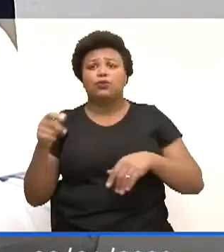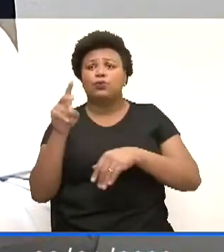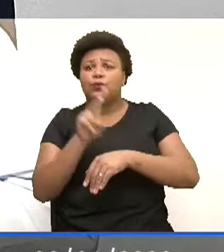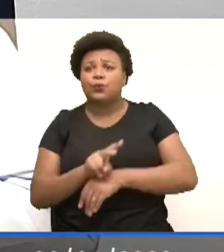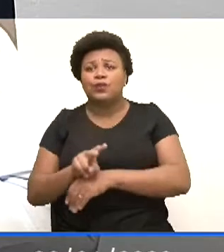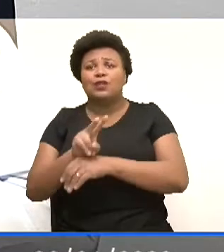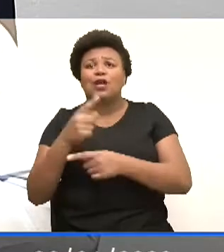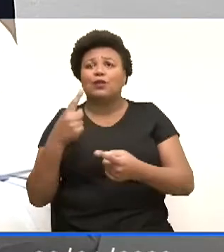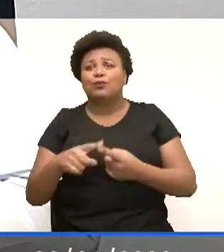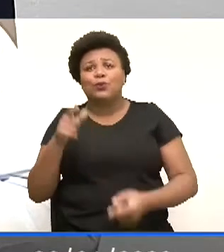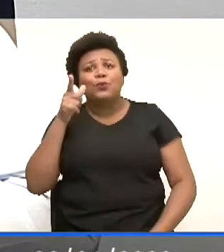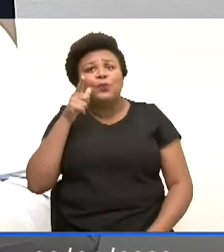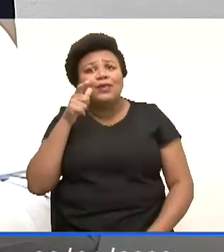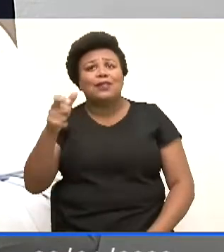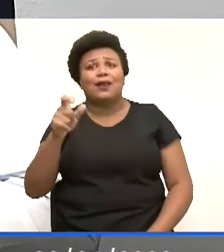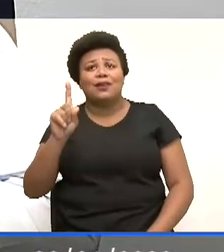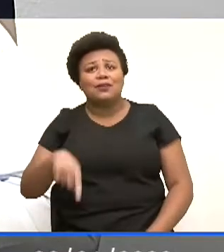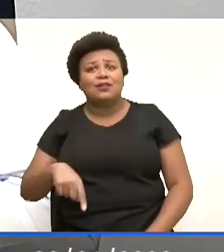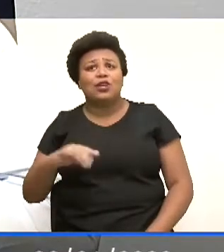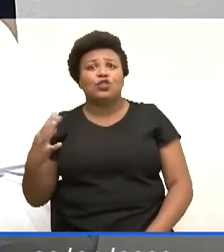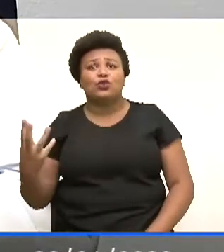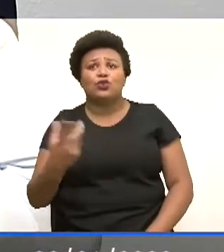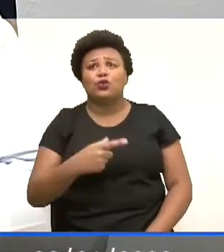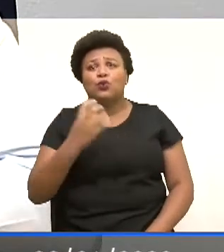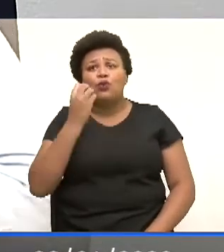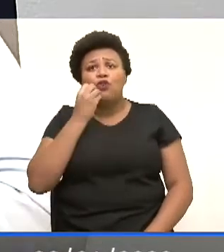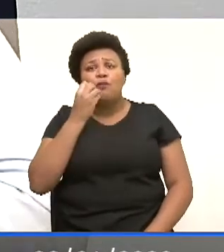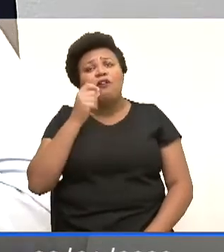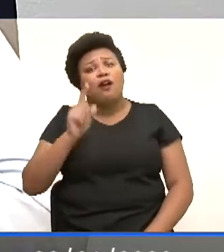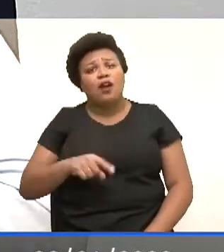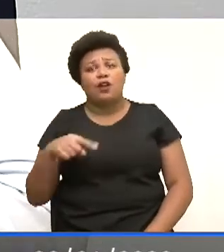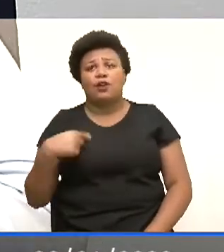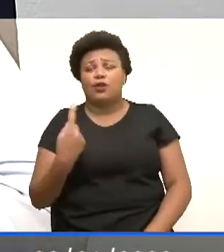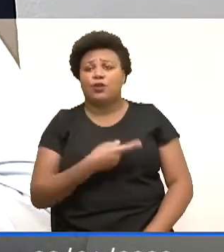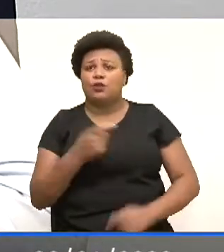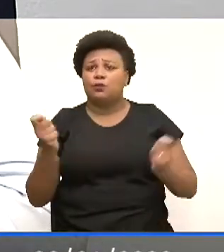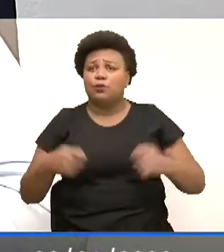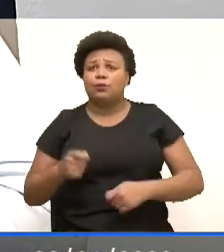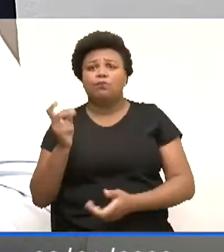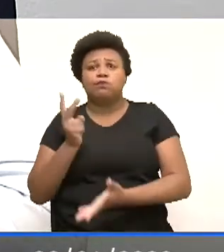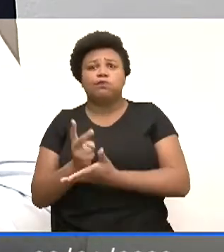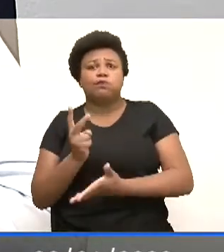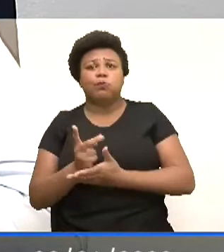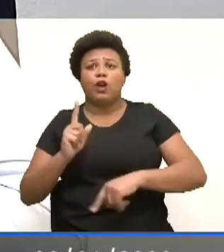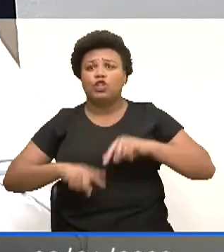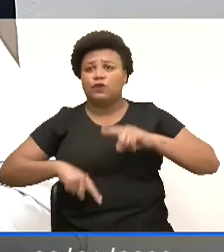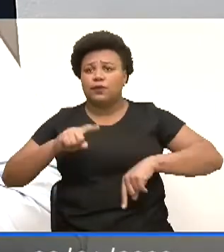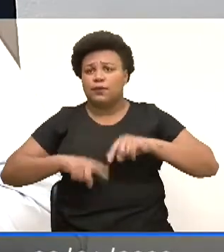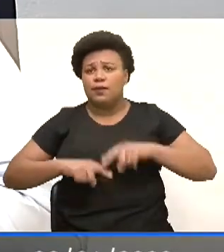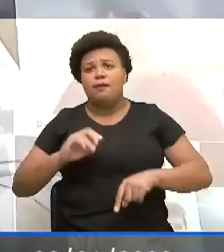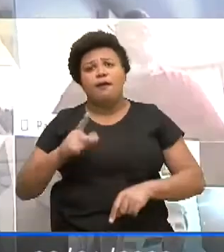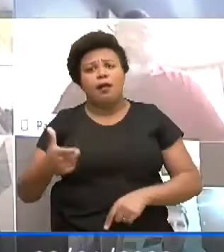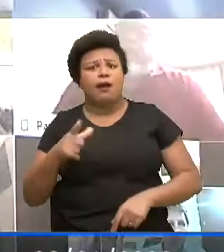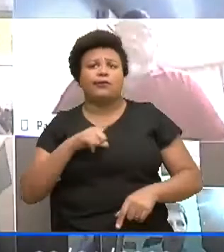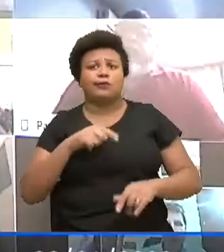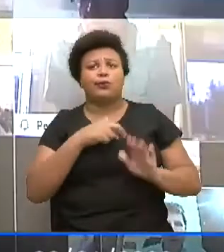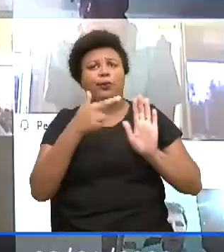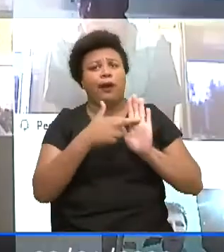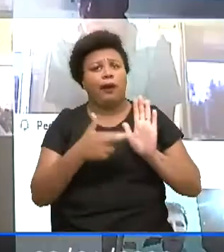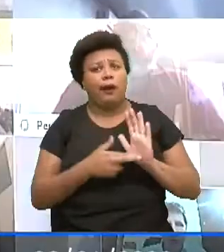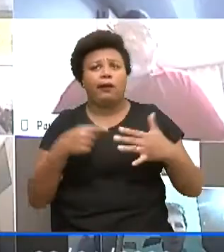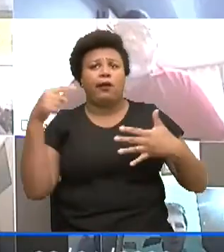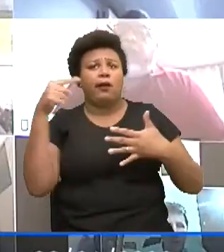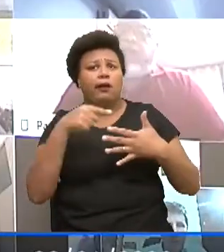o interesse de todos, obviamente, é que nós possamos manter as atividades, claro que com regras, com critérios,